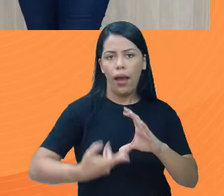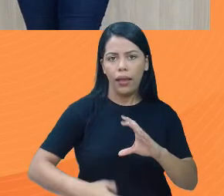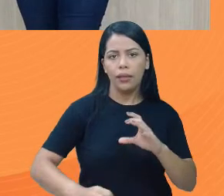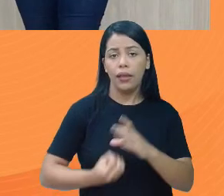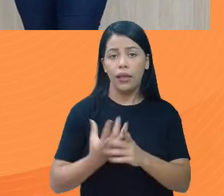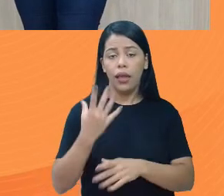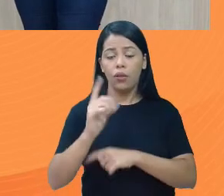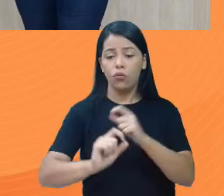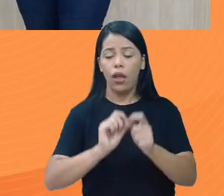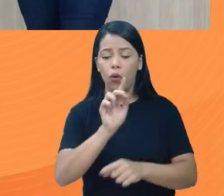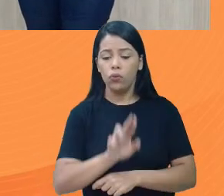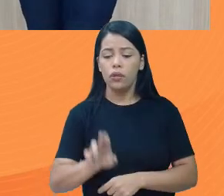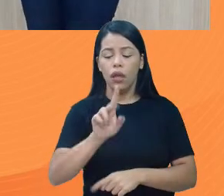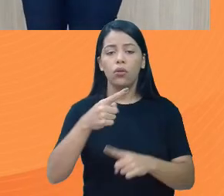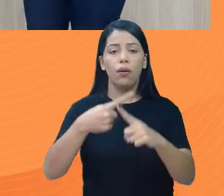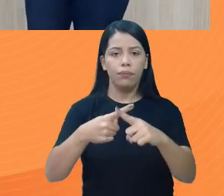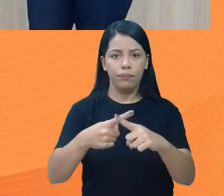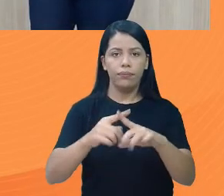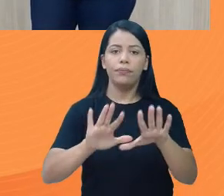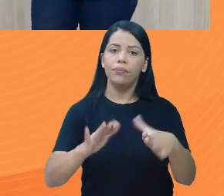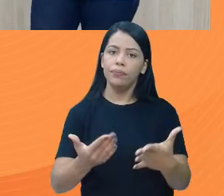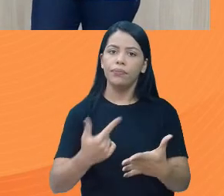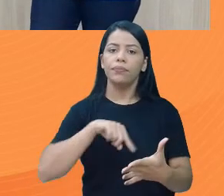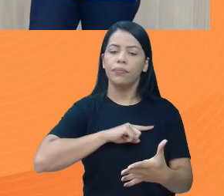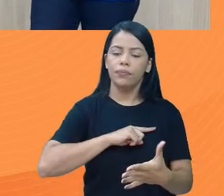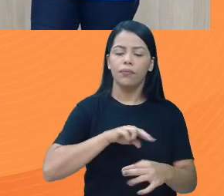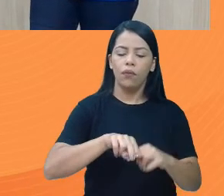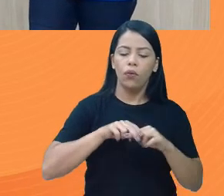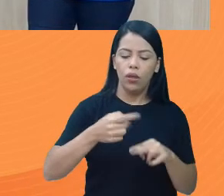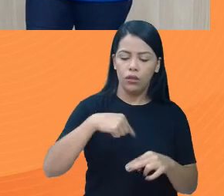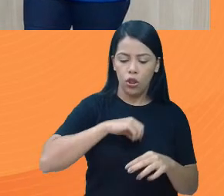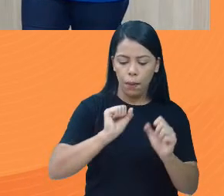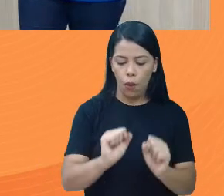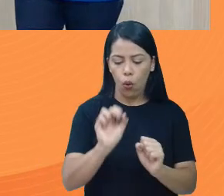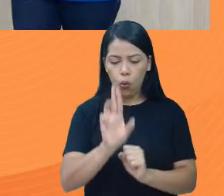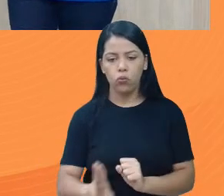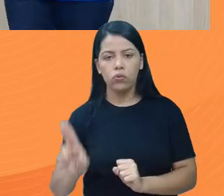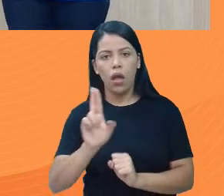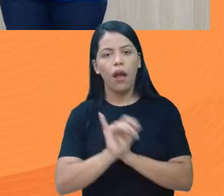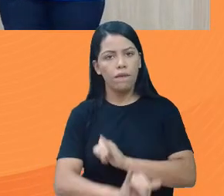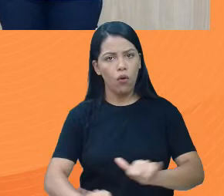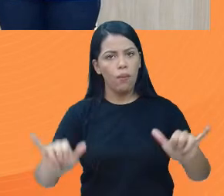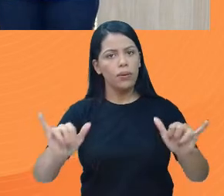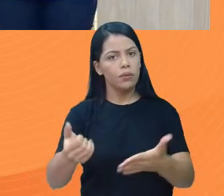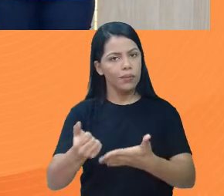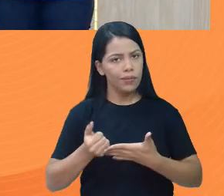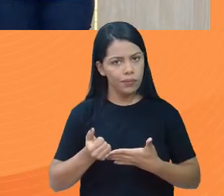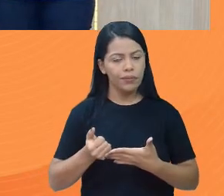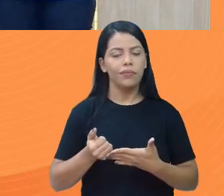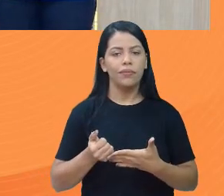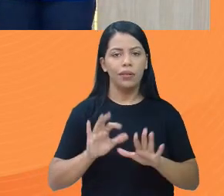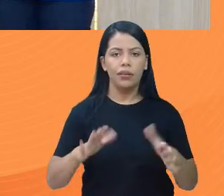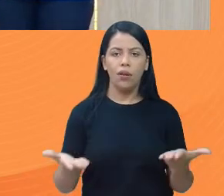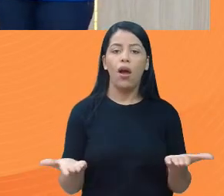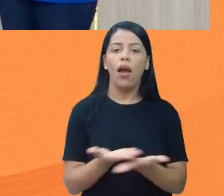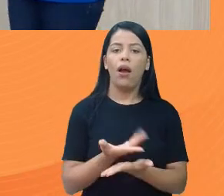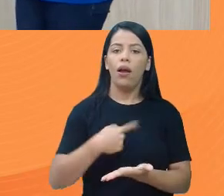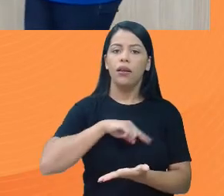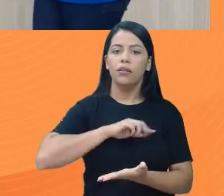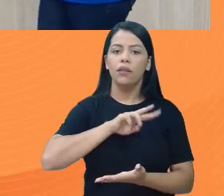justamente dessa multiplicação. E por isso, a gente pode utilizar essa informação a nosso favor. Então, agora, a gente